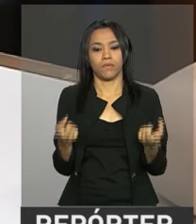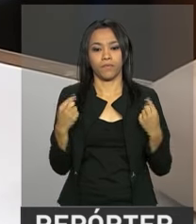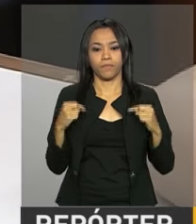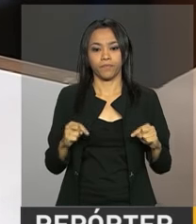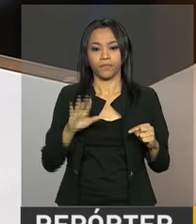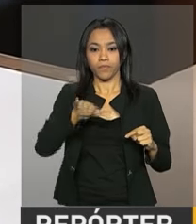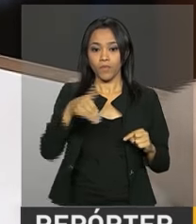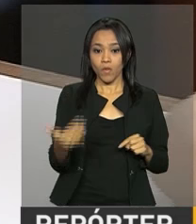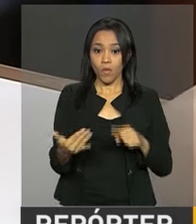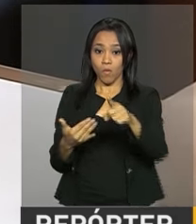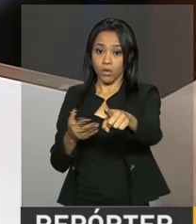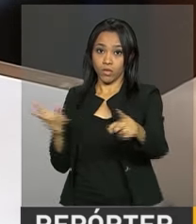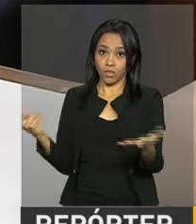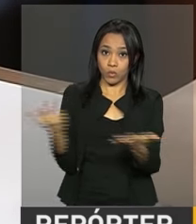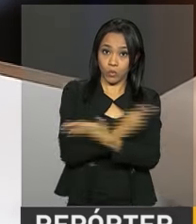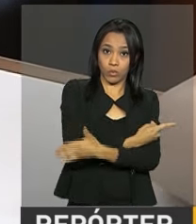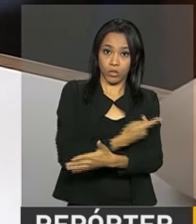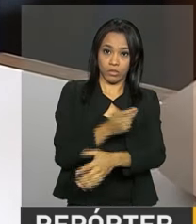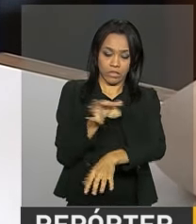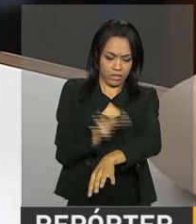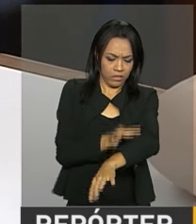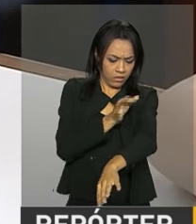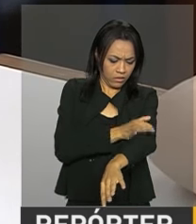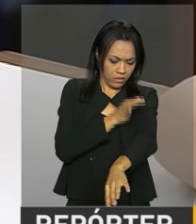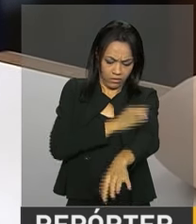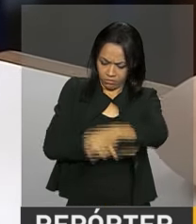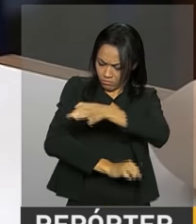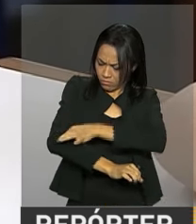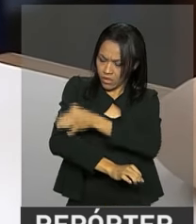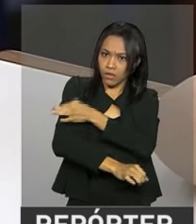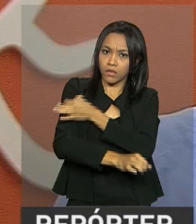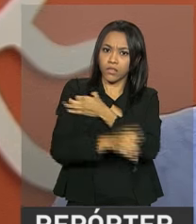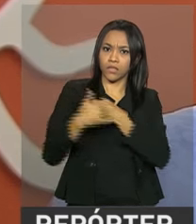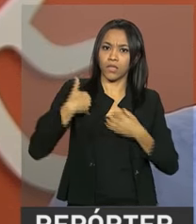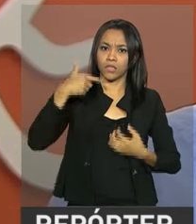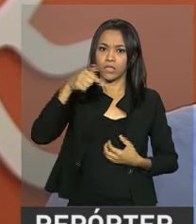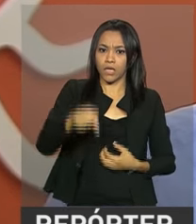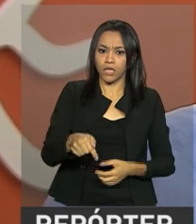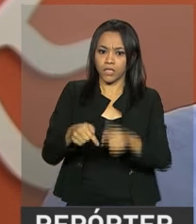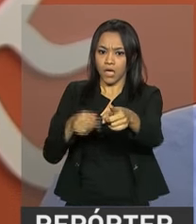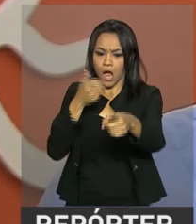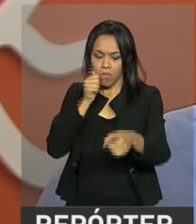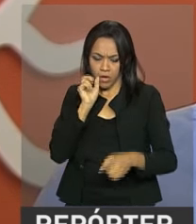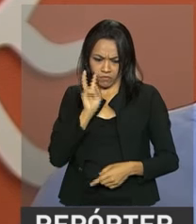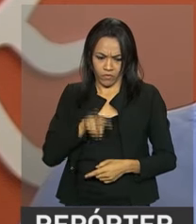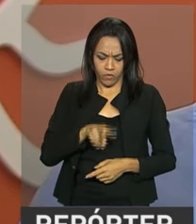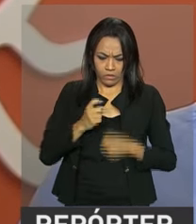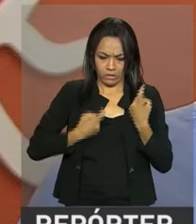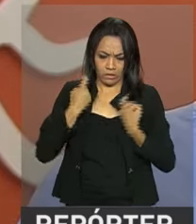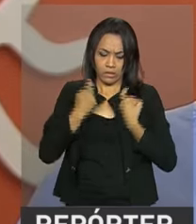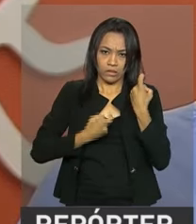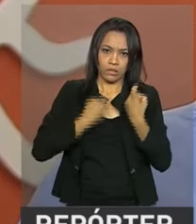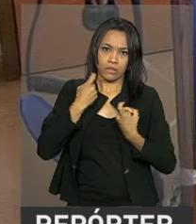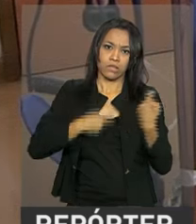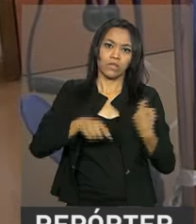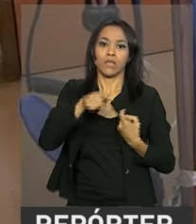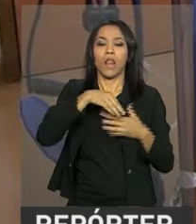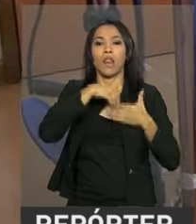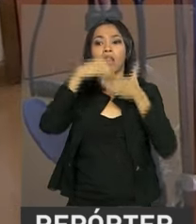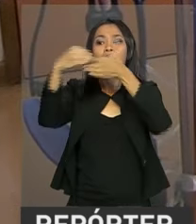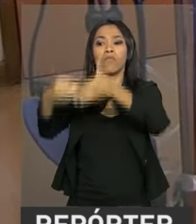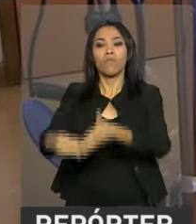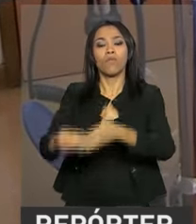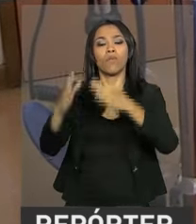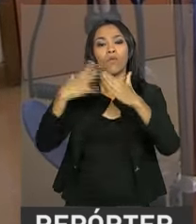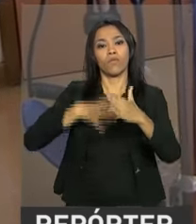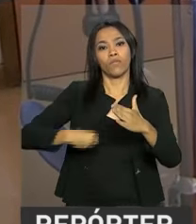Quando começaram a aparecer manchas no corpo do Pedro Lucas, de 7 anos, a mãe dele ficou preocupada. Juliana levou o filho a